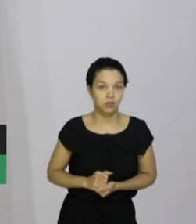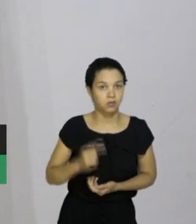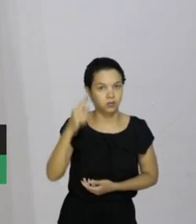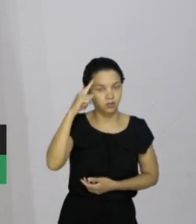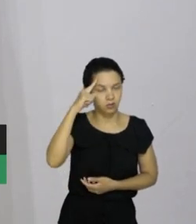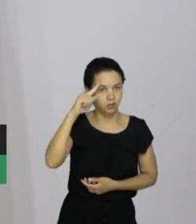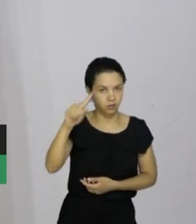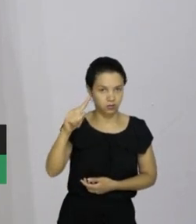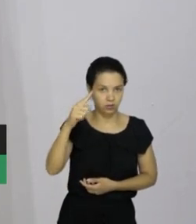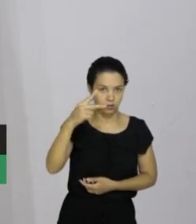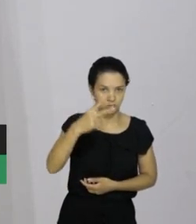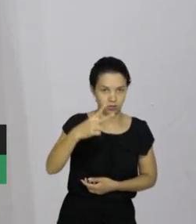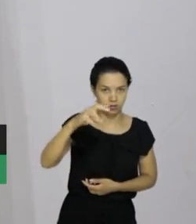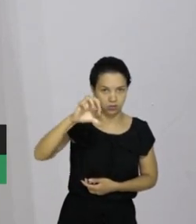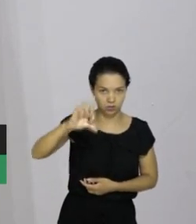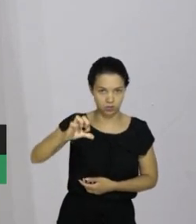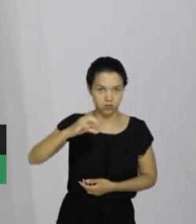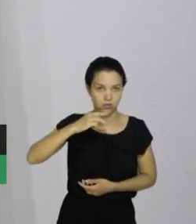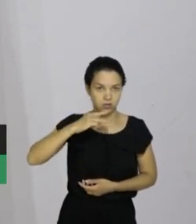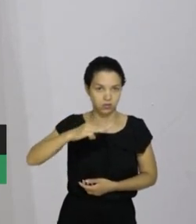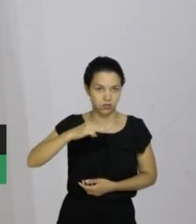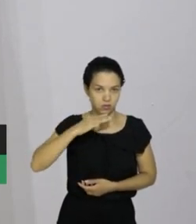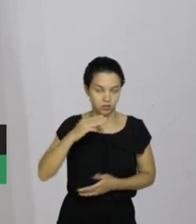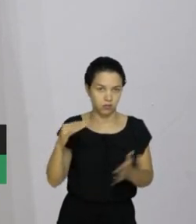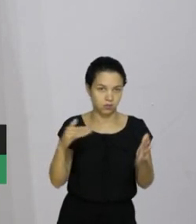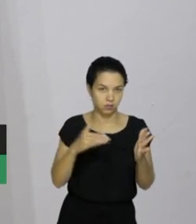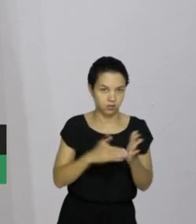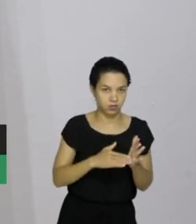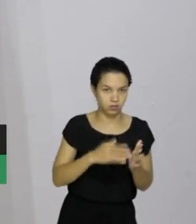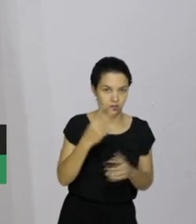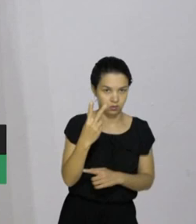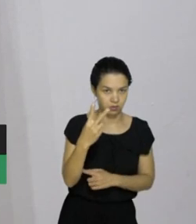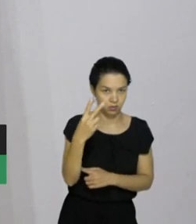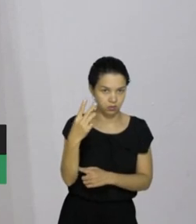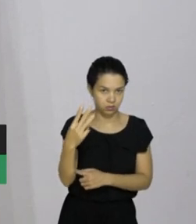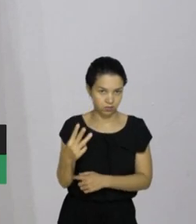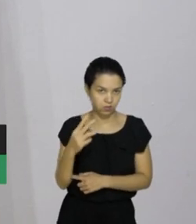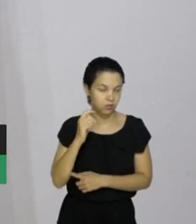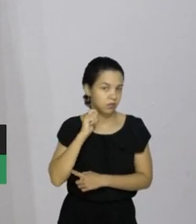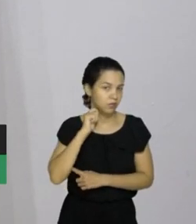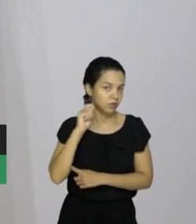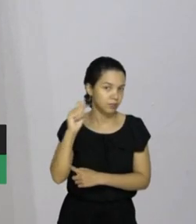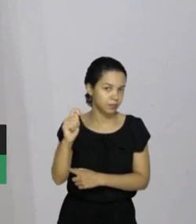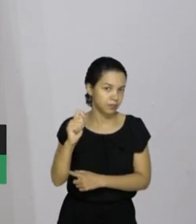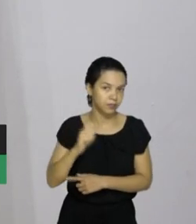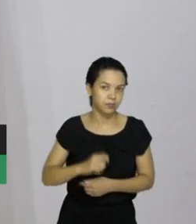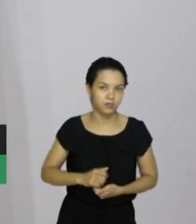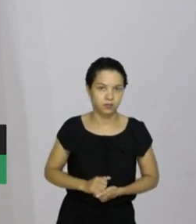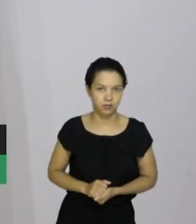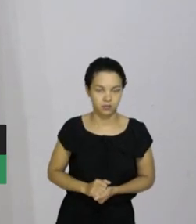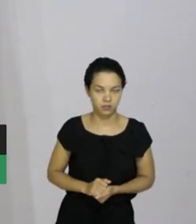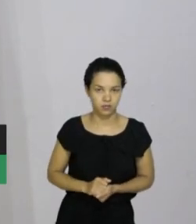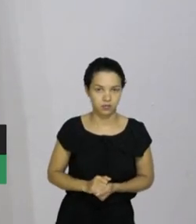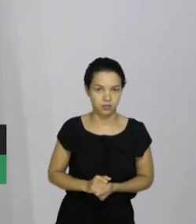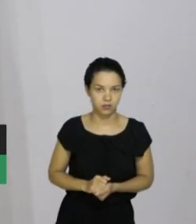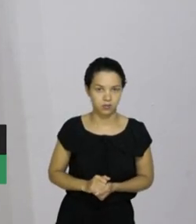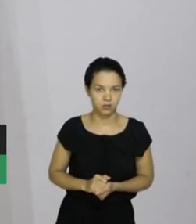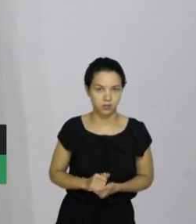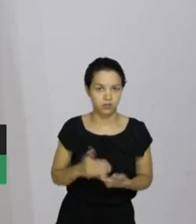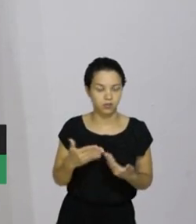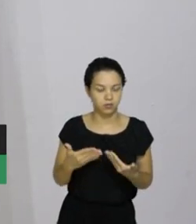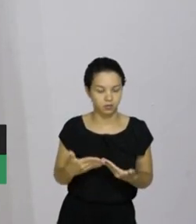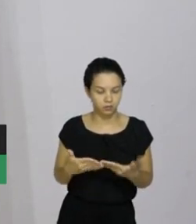29 de Março ao dia 23 de Abril A entrada é